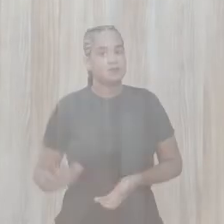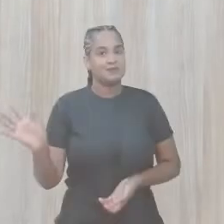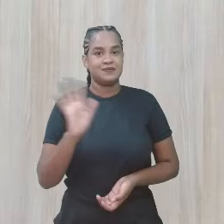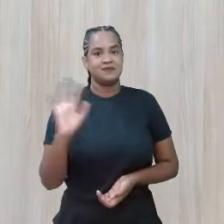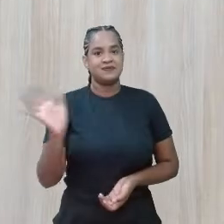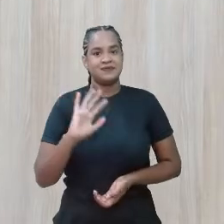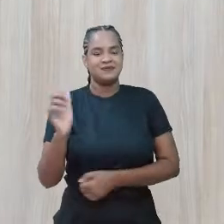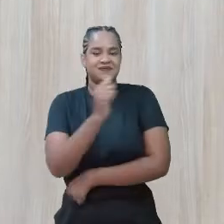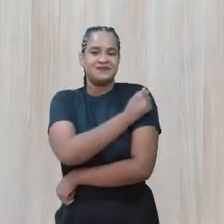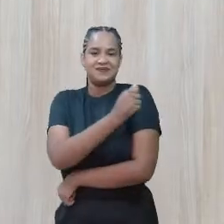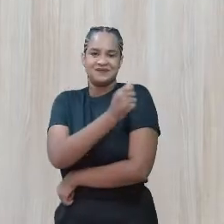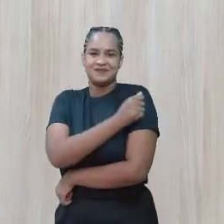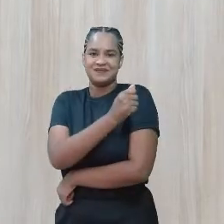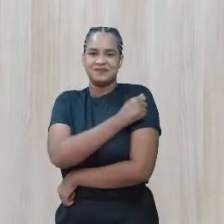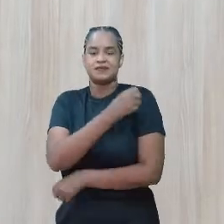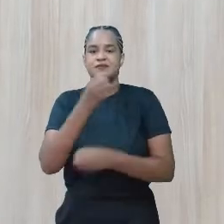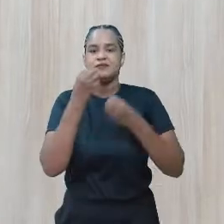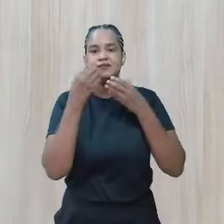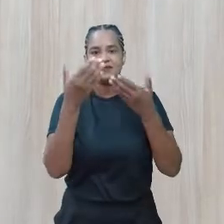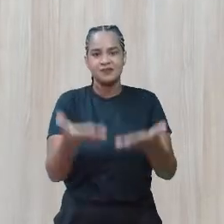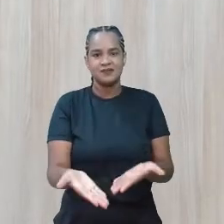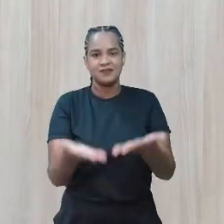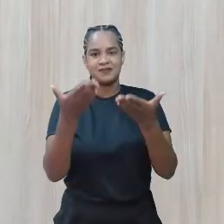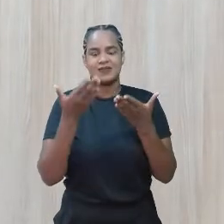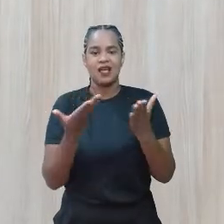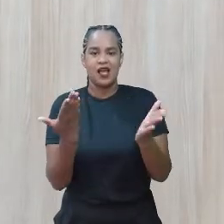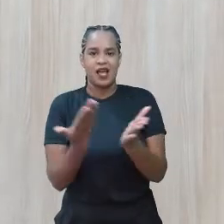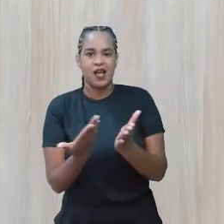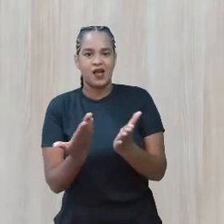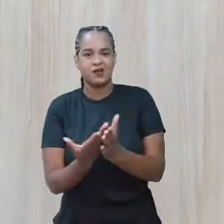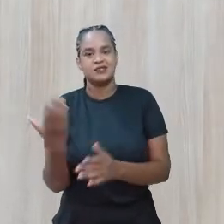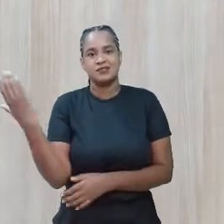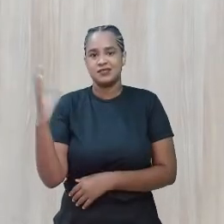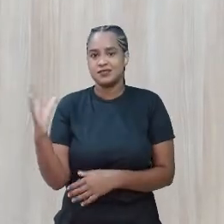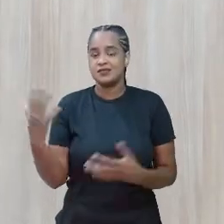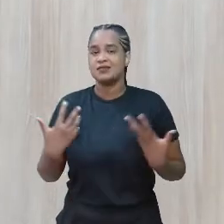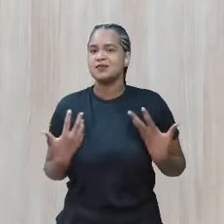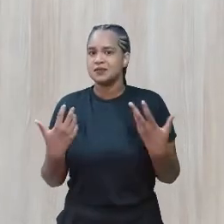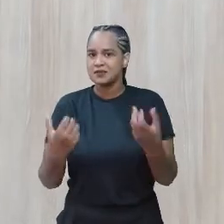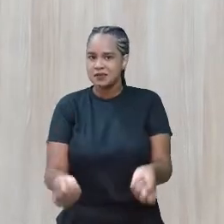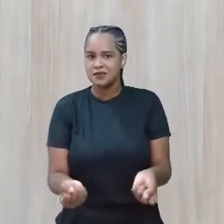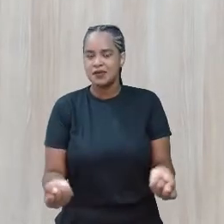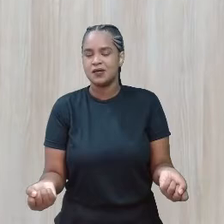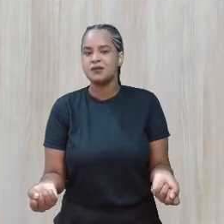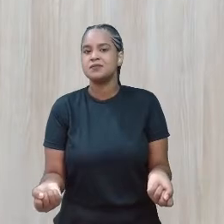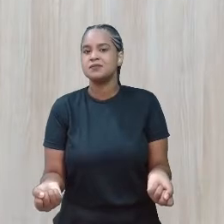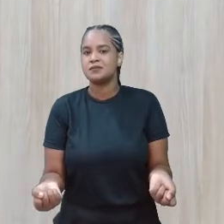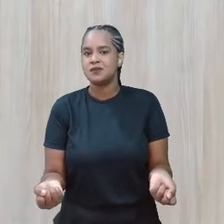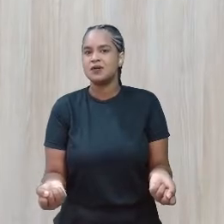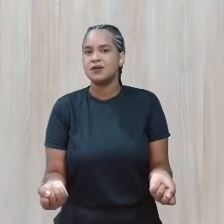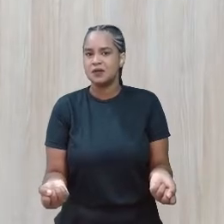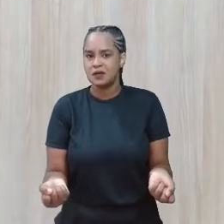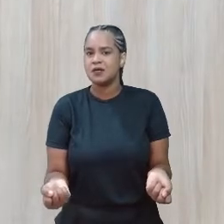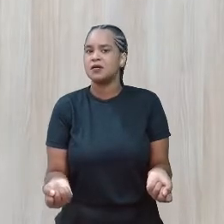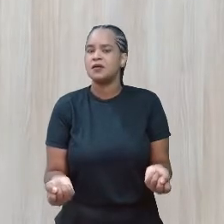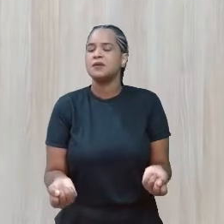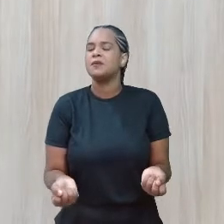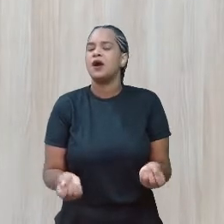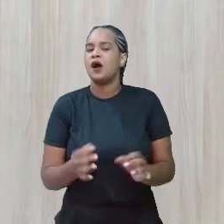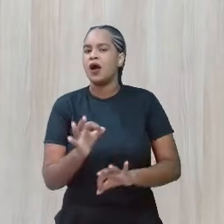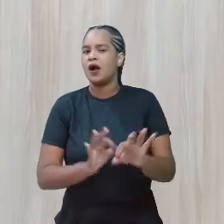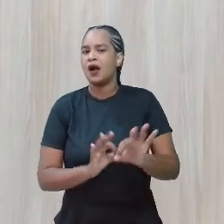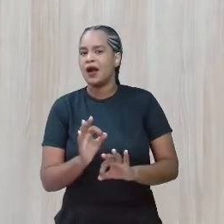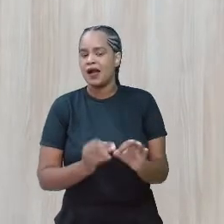Olá, alunos e alunas! Bem-vindo a mais uma aula de ciências. Vamos lá? Vamos ver o que a turma preparou aqui hoje para